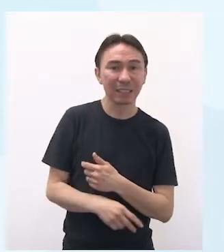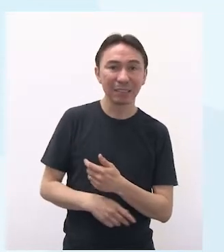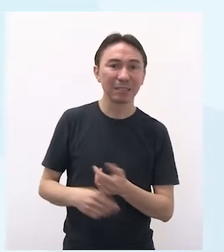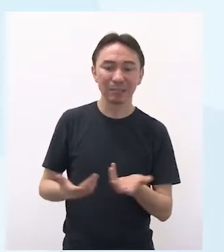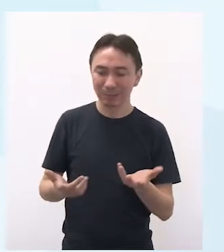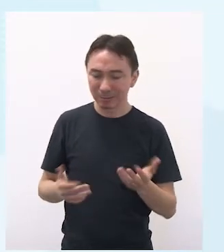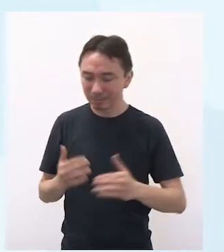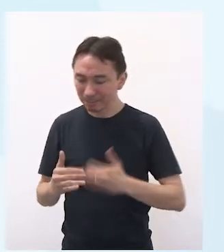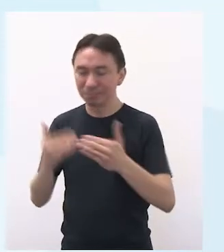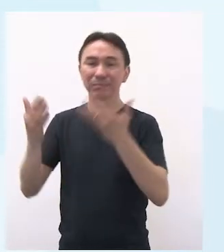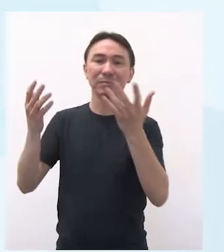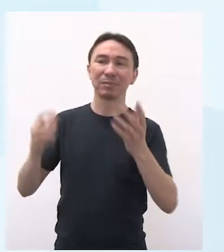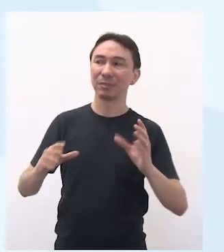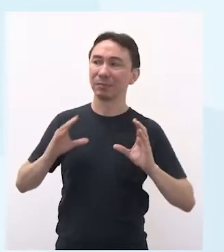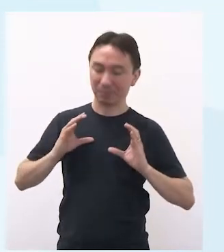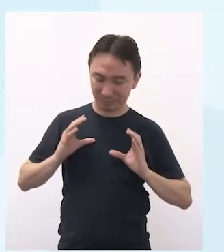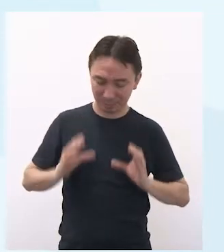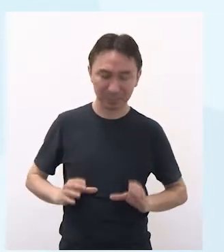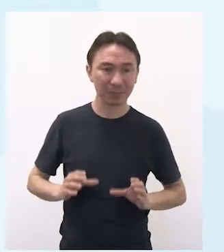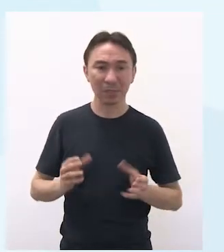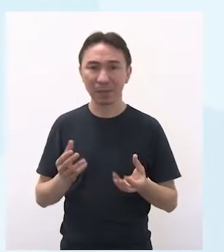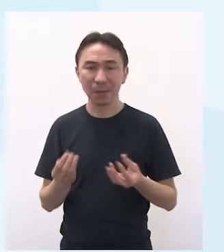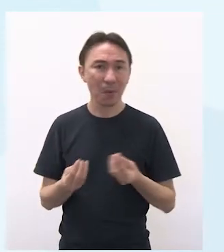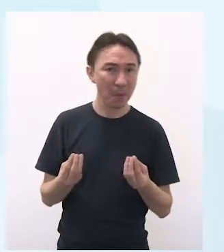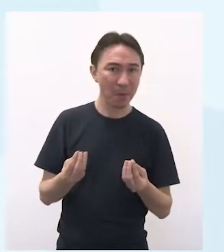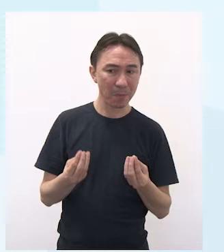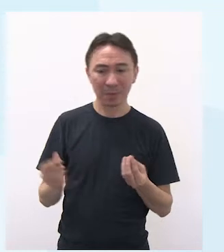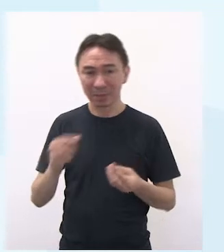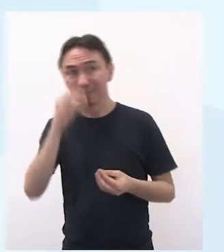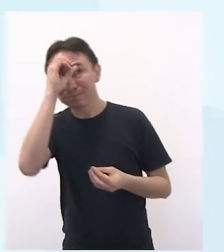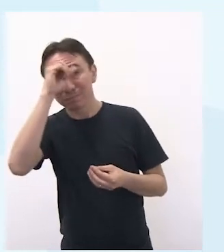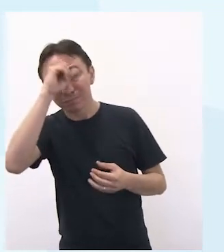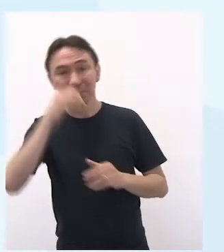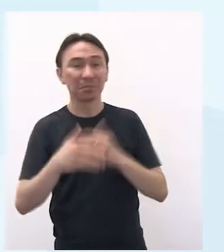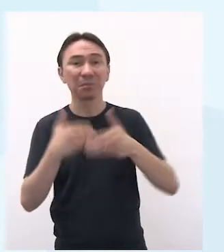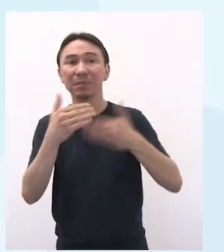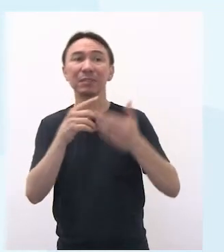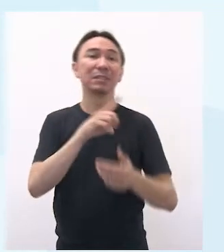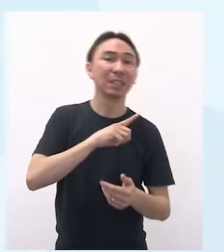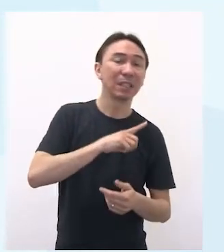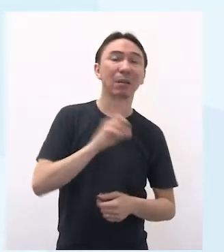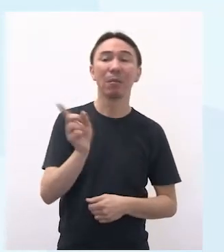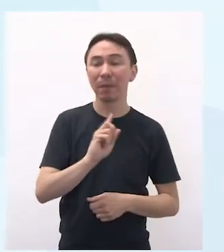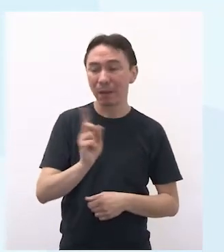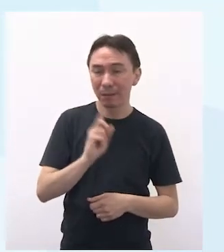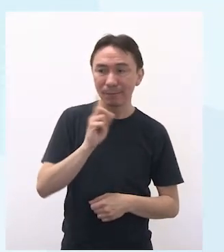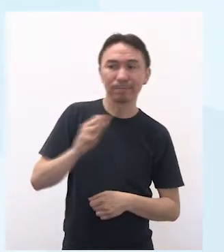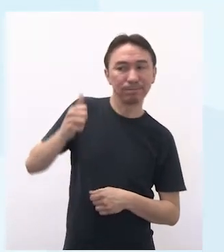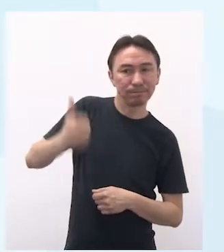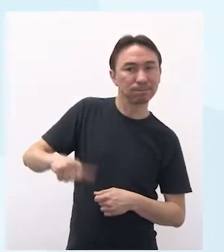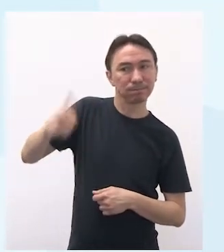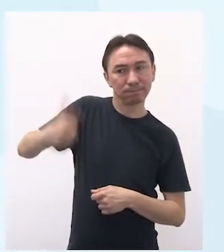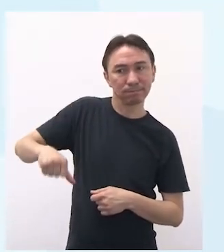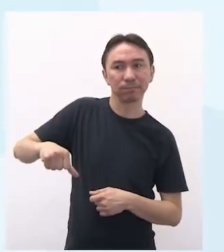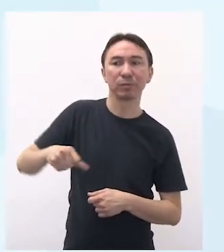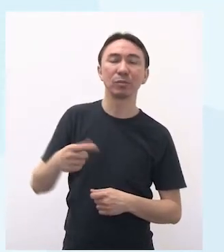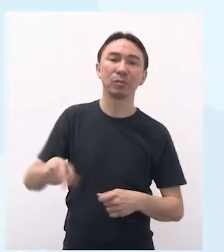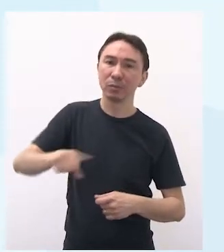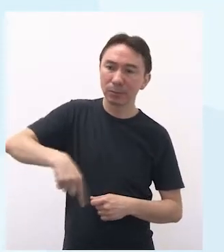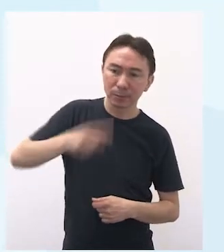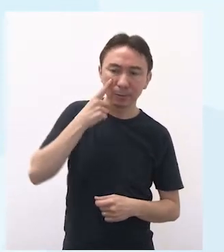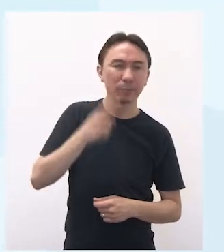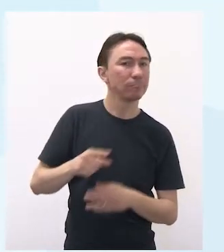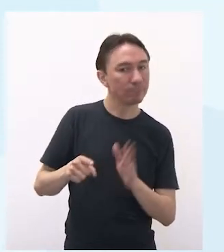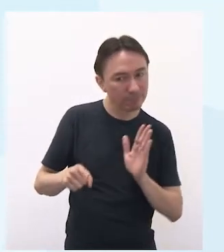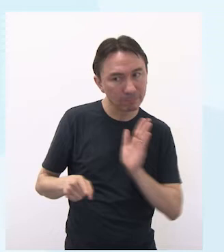no desenvolvimento da sua aprendizagem, para que possamos apoiá-los na aquisição dos